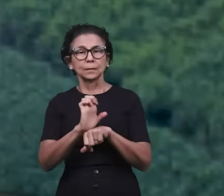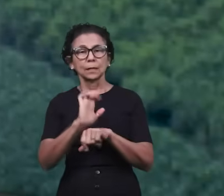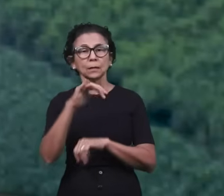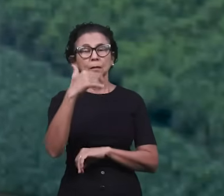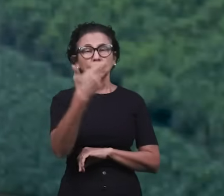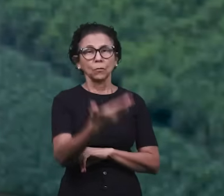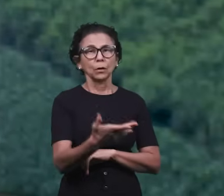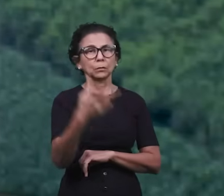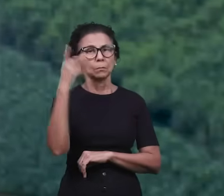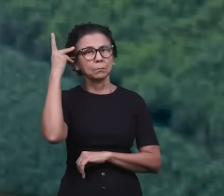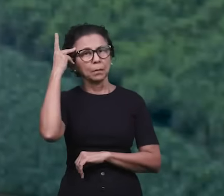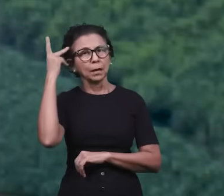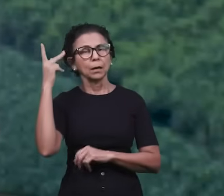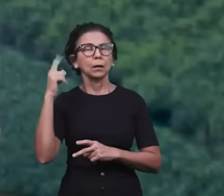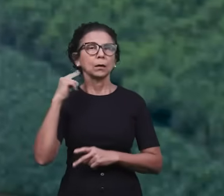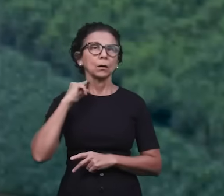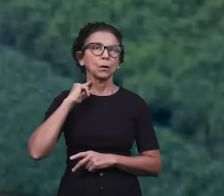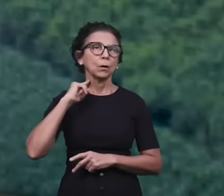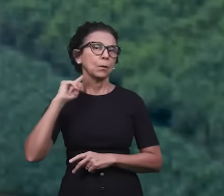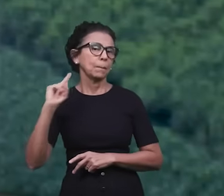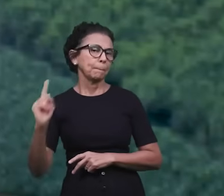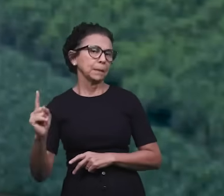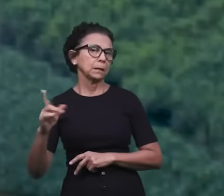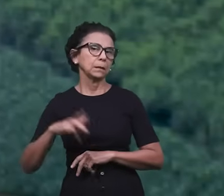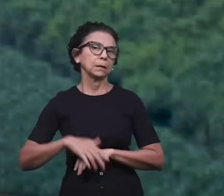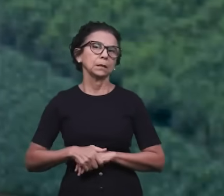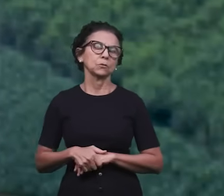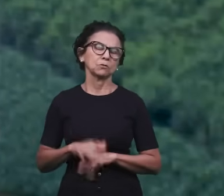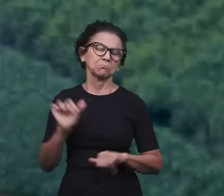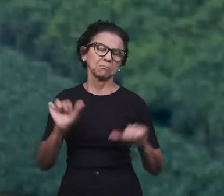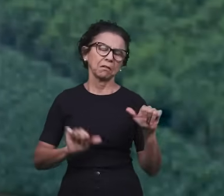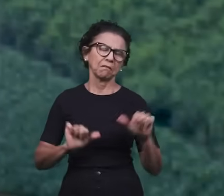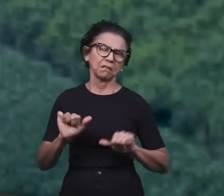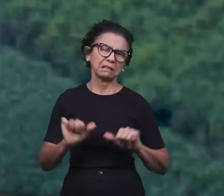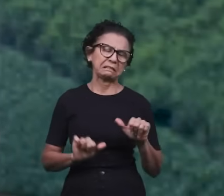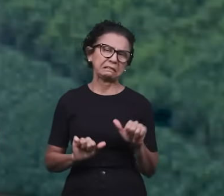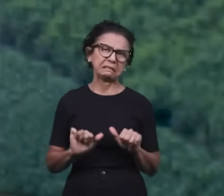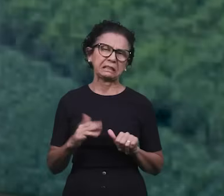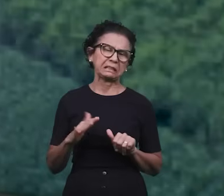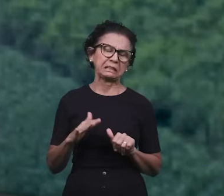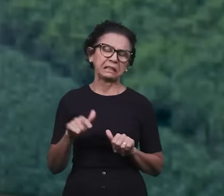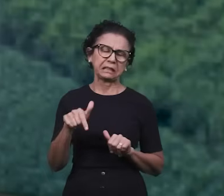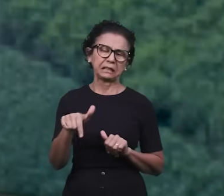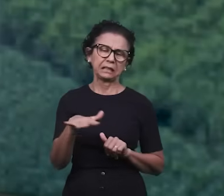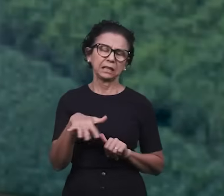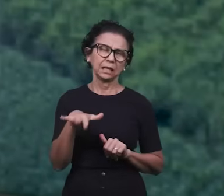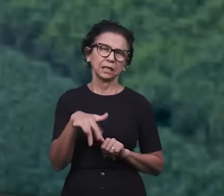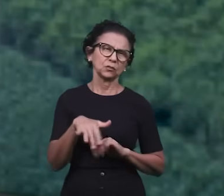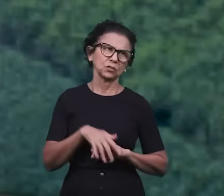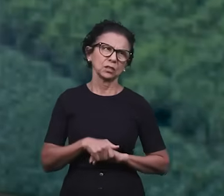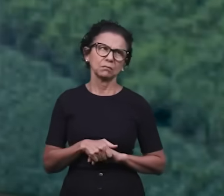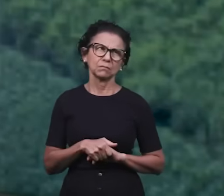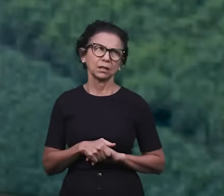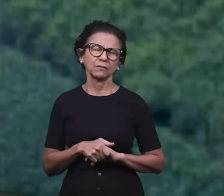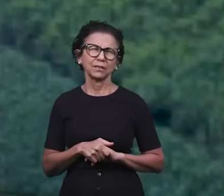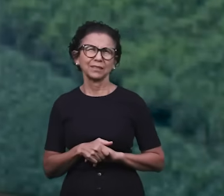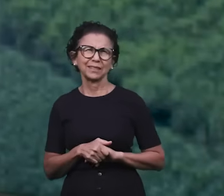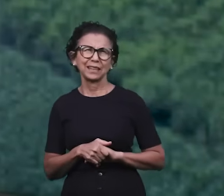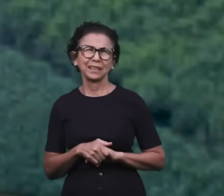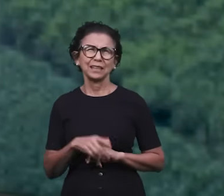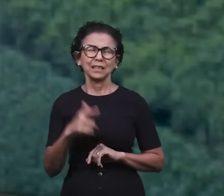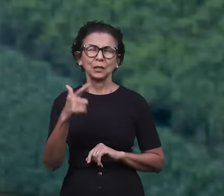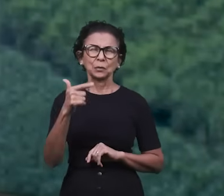dando continuidade ao quadro Caminhos do Conhecimento, vamos nos aprofundar sobre o mundo das abelhas,